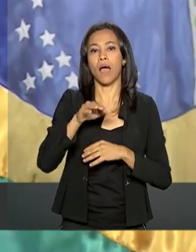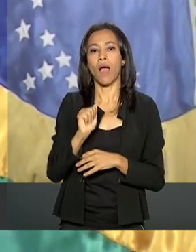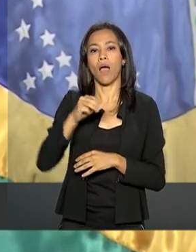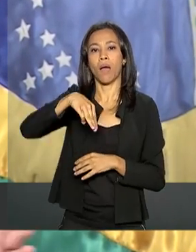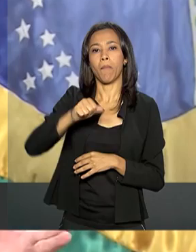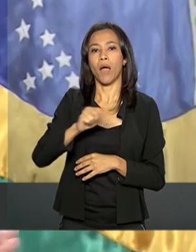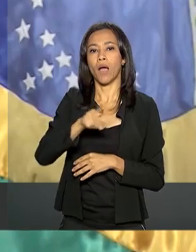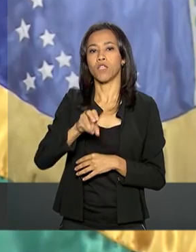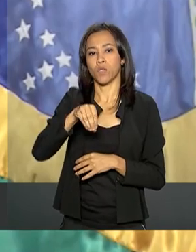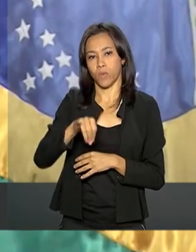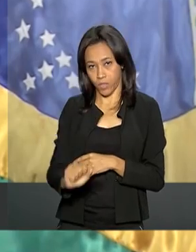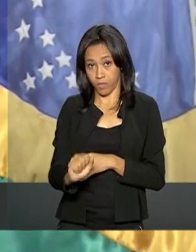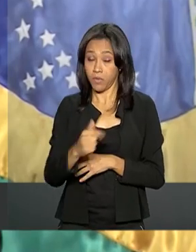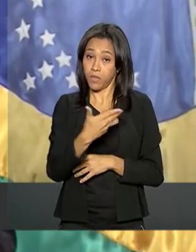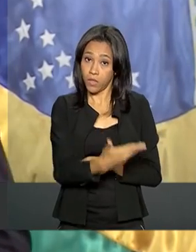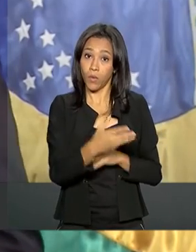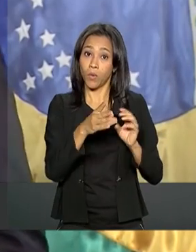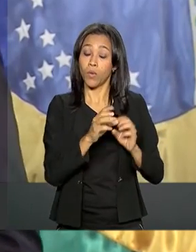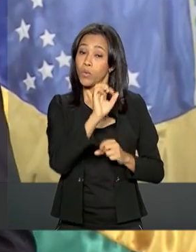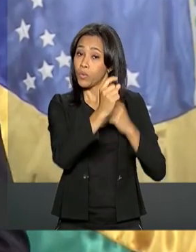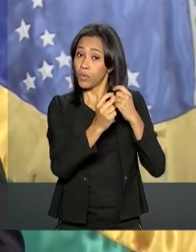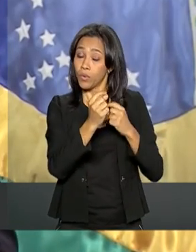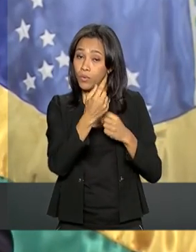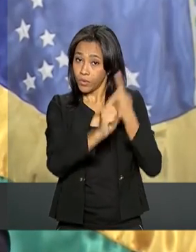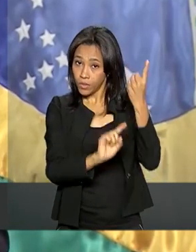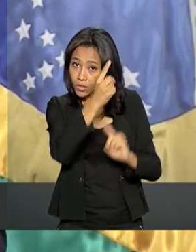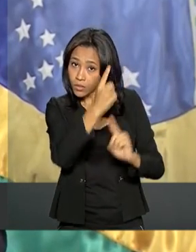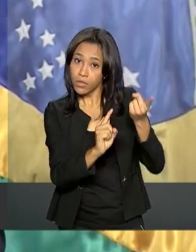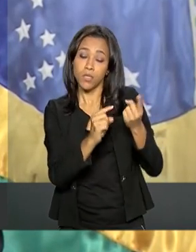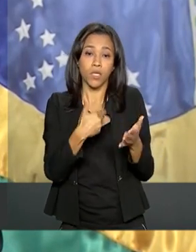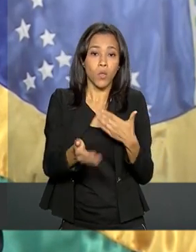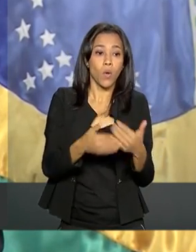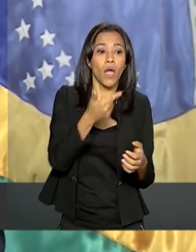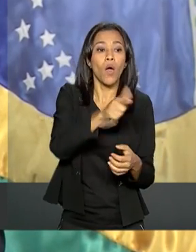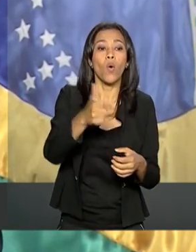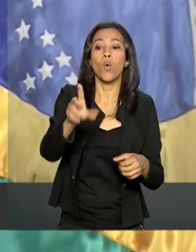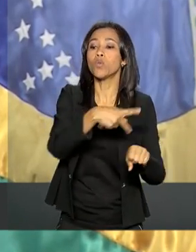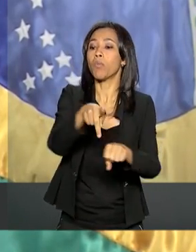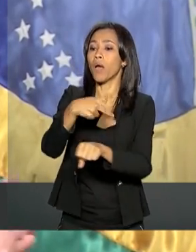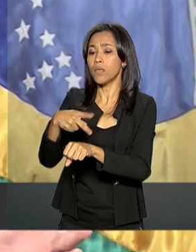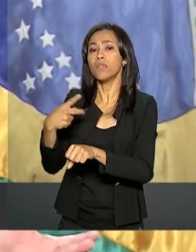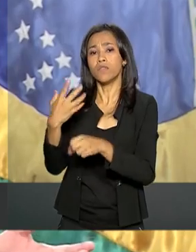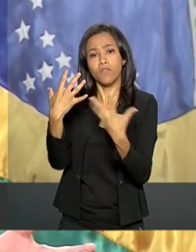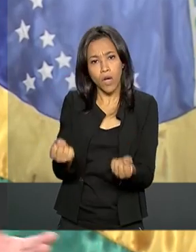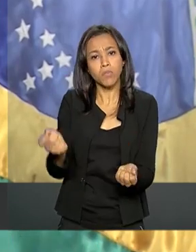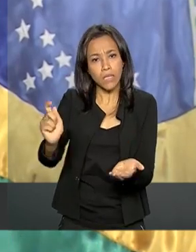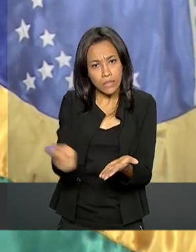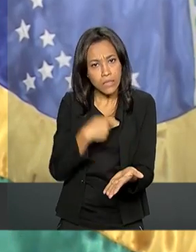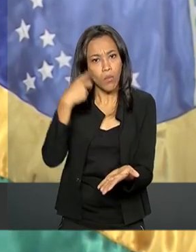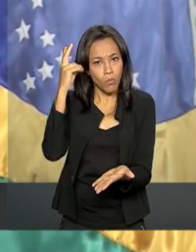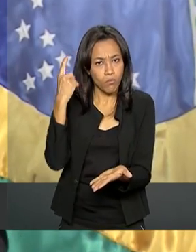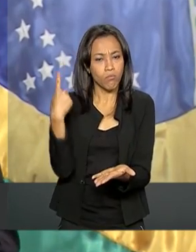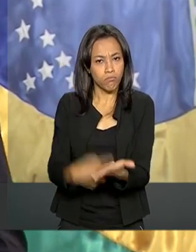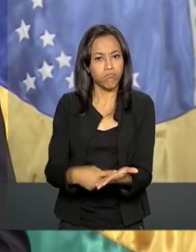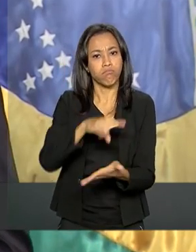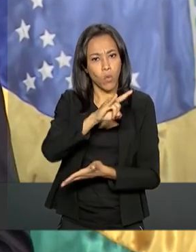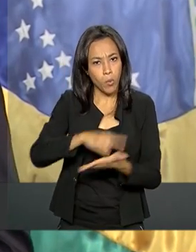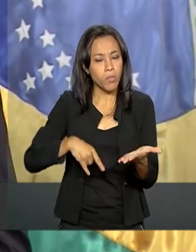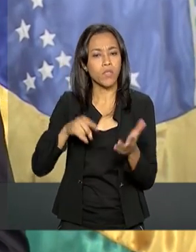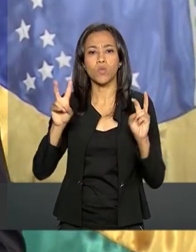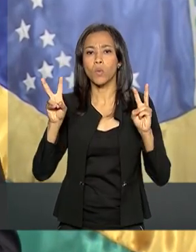disposição, o Chile e qualquer outro país, a assinarmos acordos sobre biodiversidade, por exemplo,